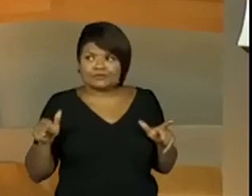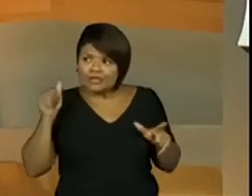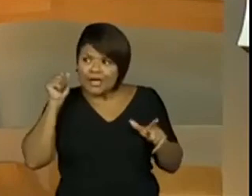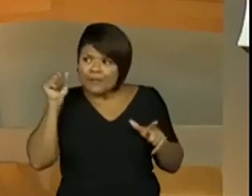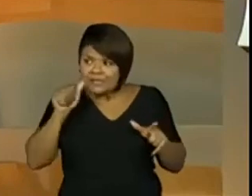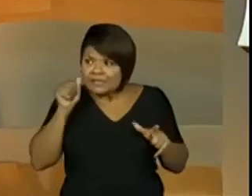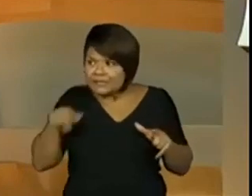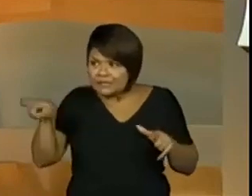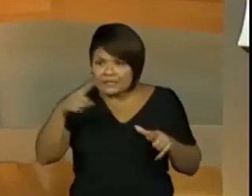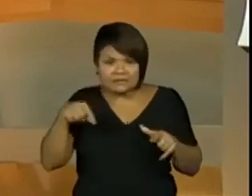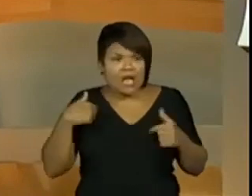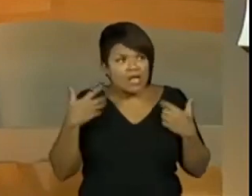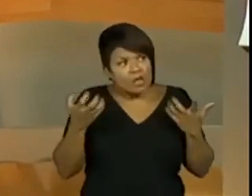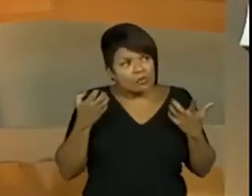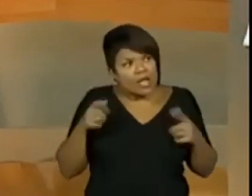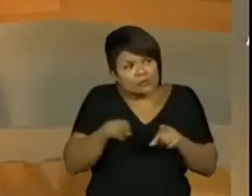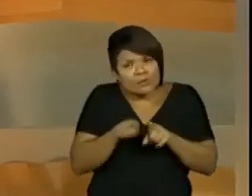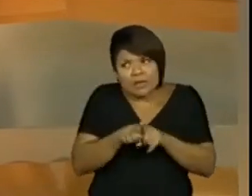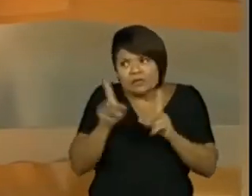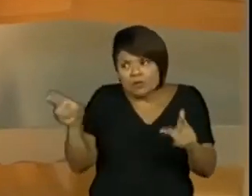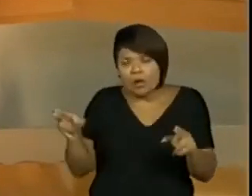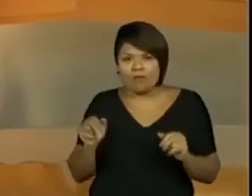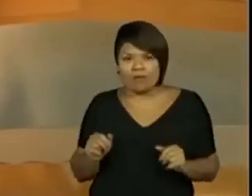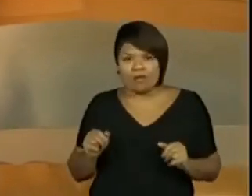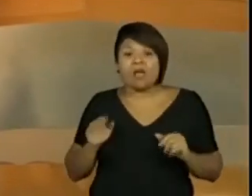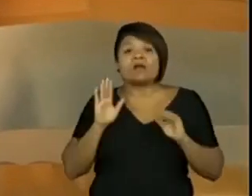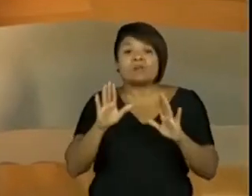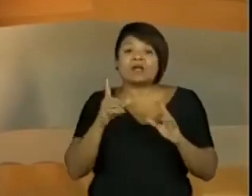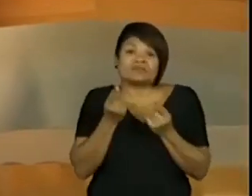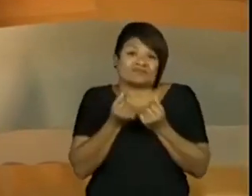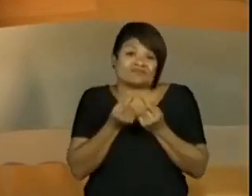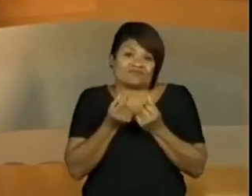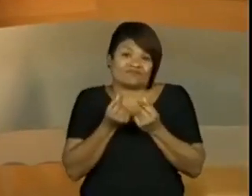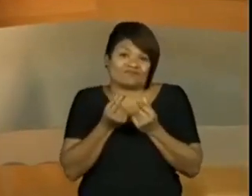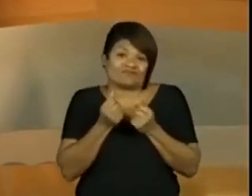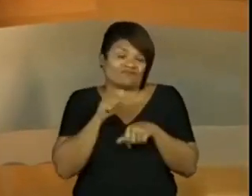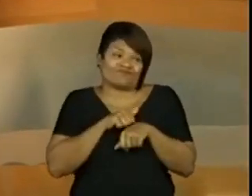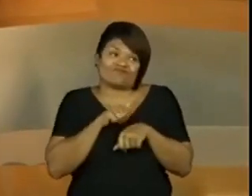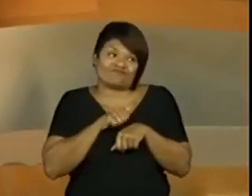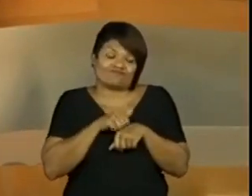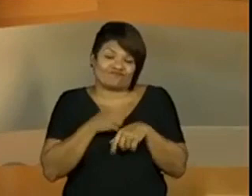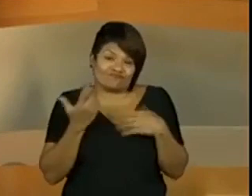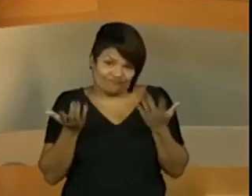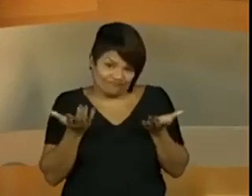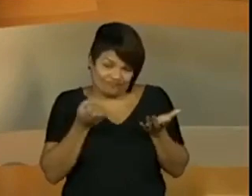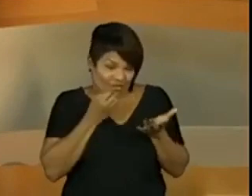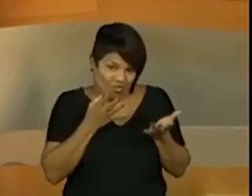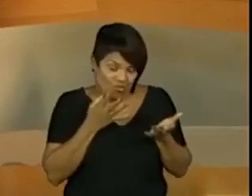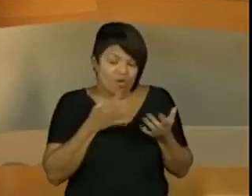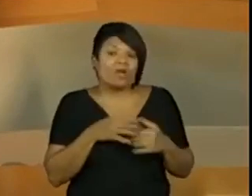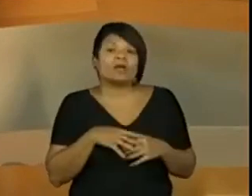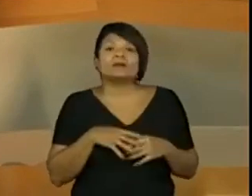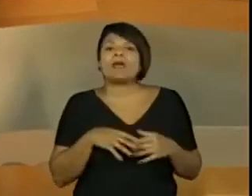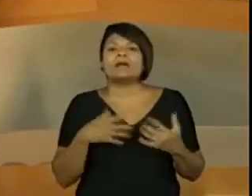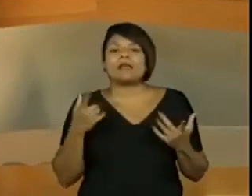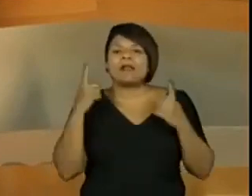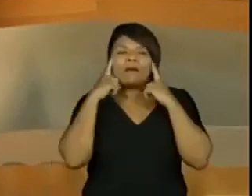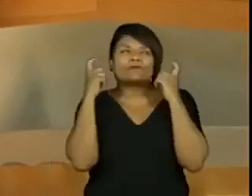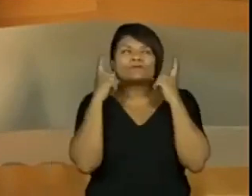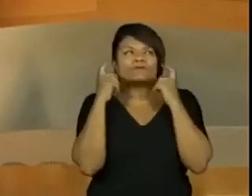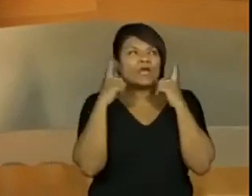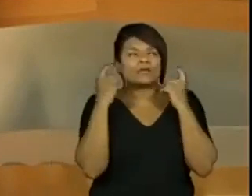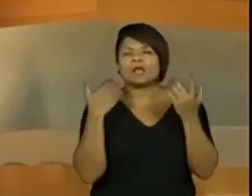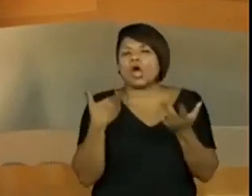diferentes, e ela também quer aparecer. Mas ela está numa situação financeira não muito boa, e aí ela inventa, ela